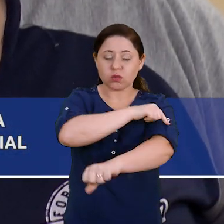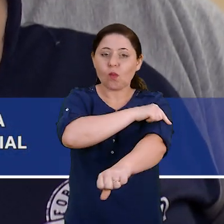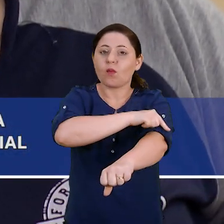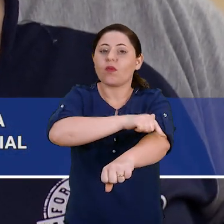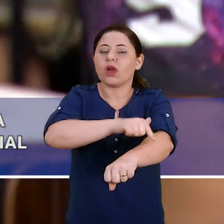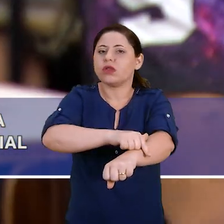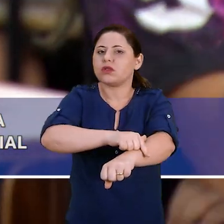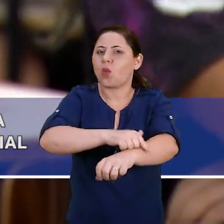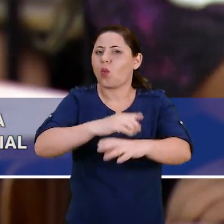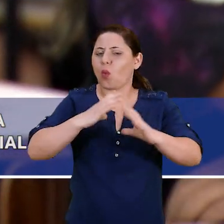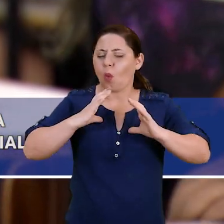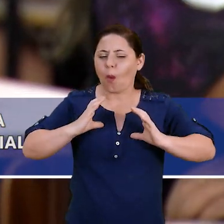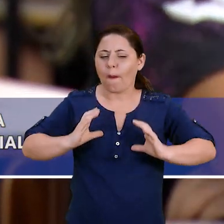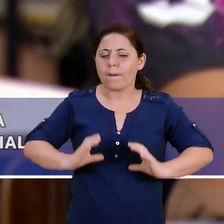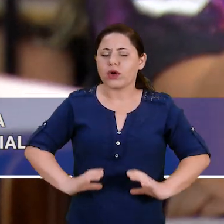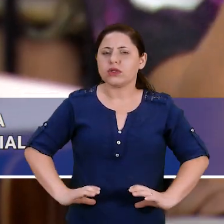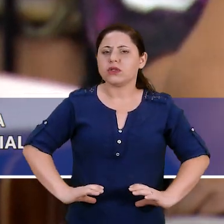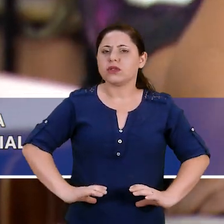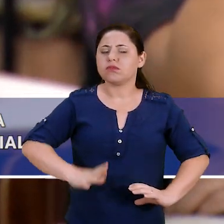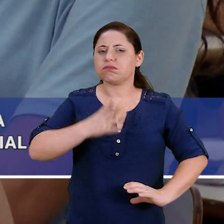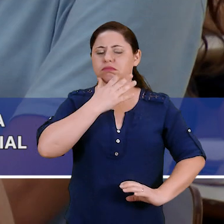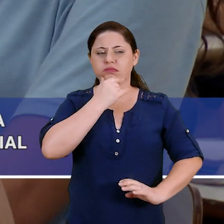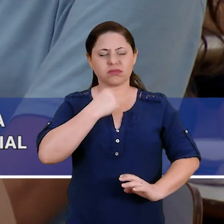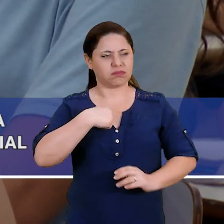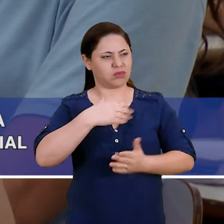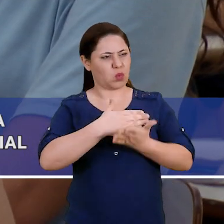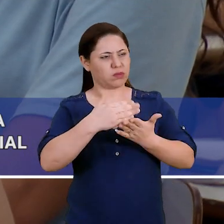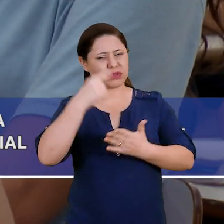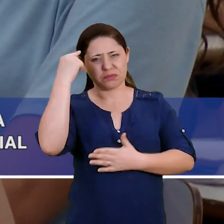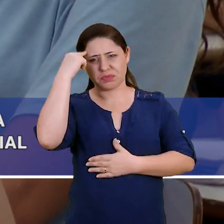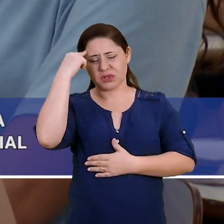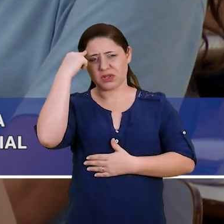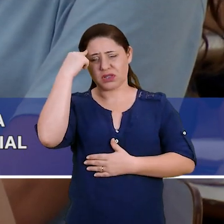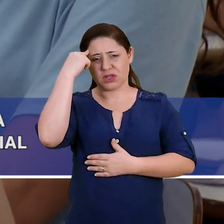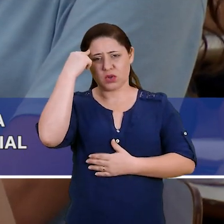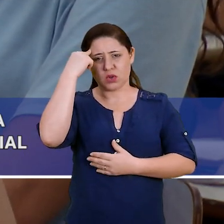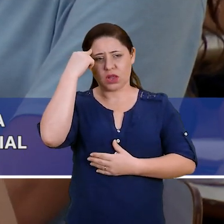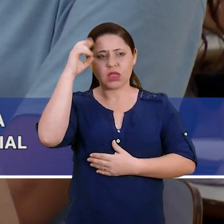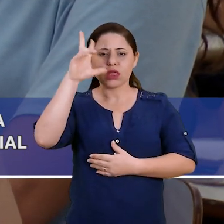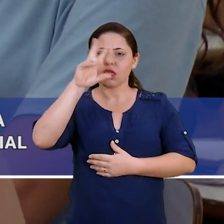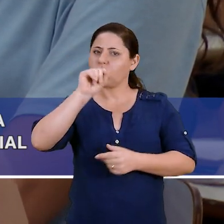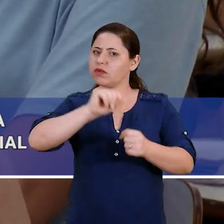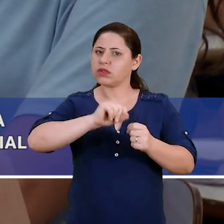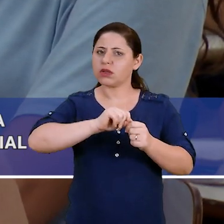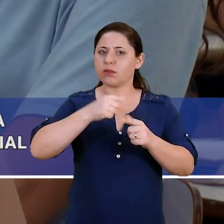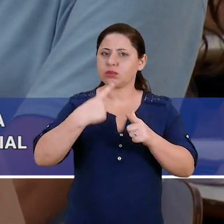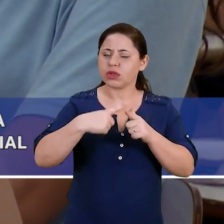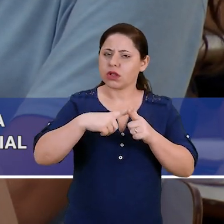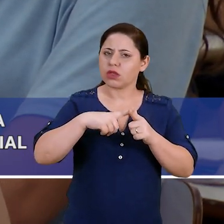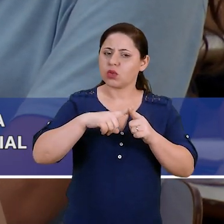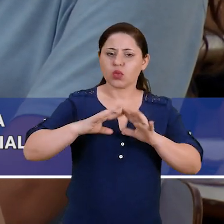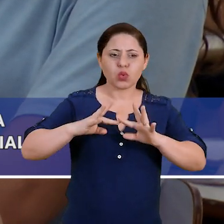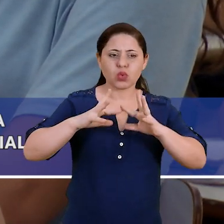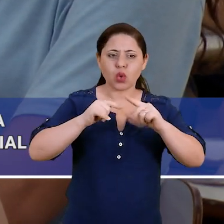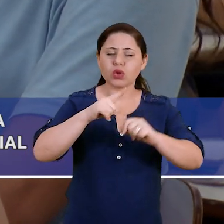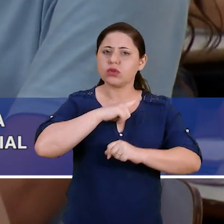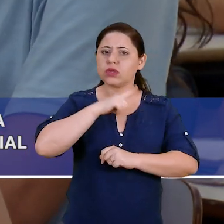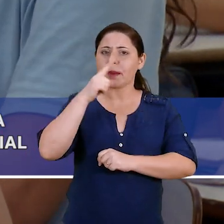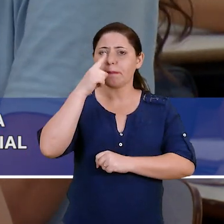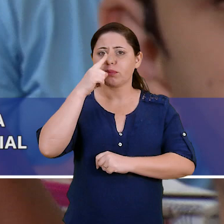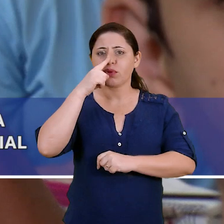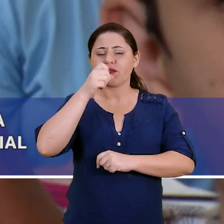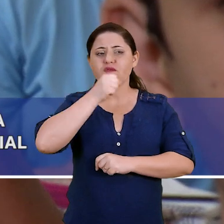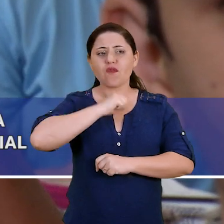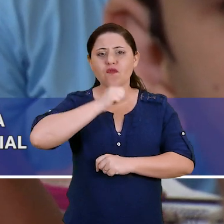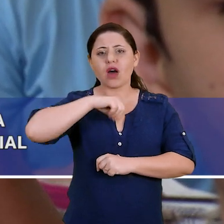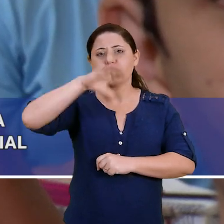comportamento, principalmente entre os meninos. Eles começaram a pensar em não fazer porque todos eles têm uma